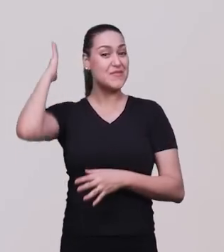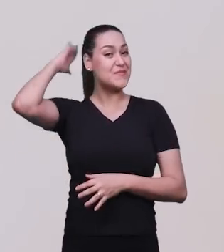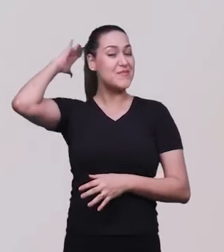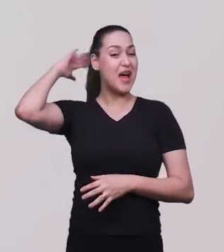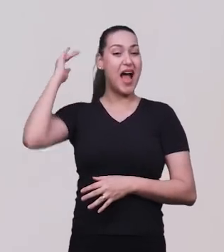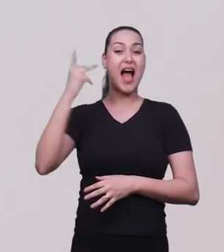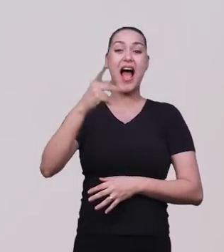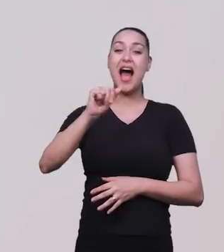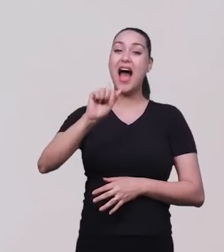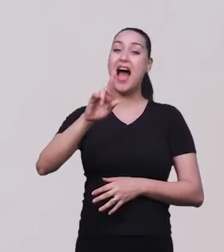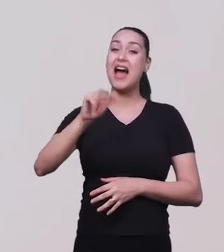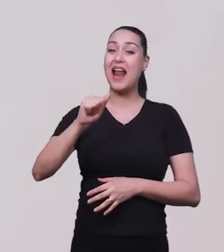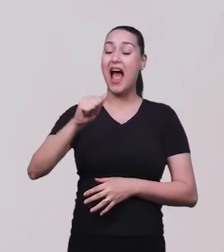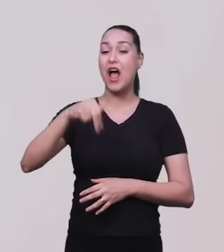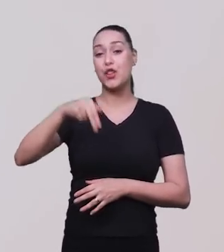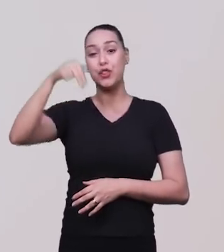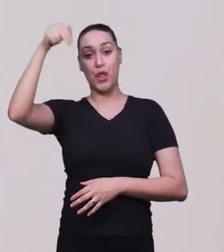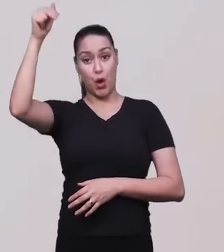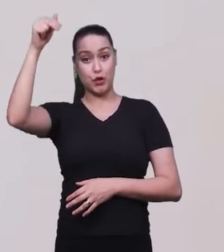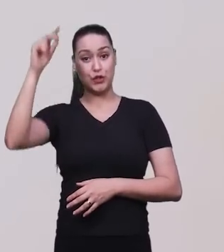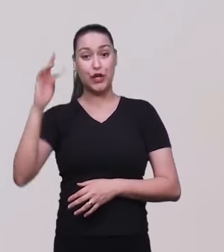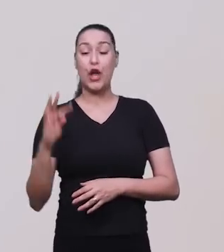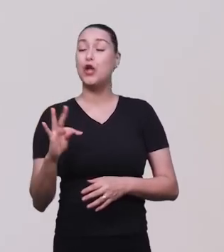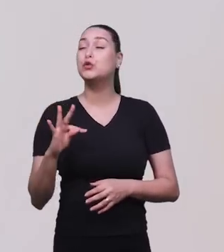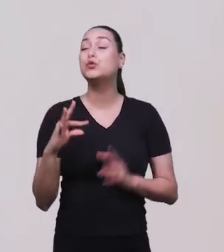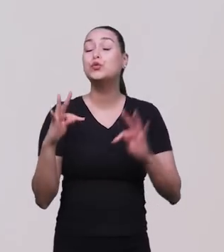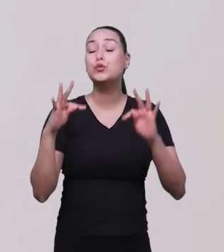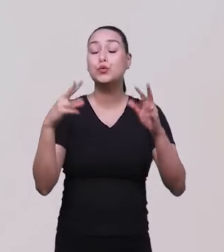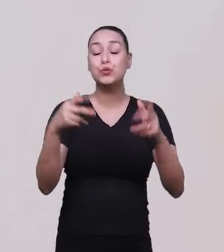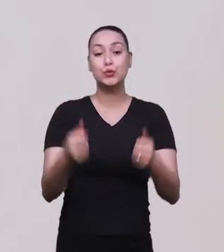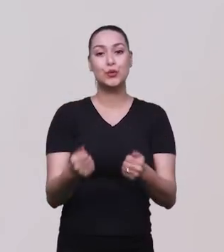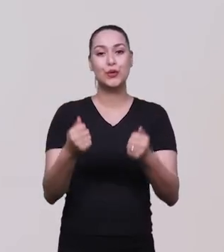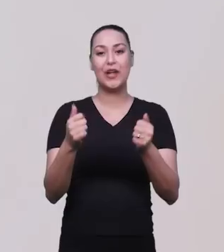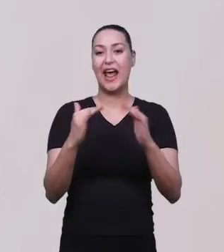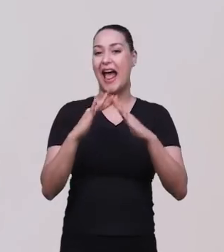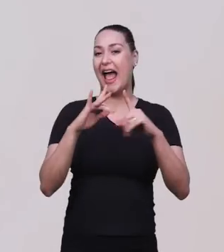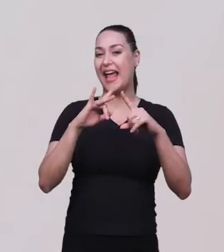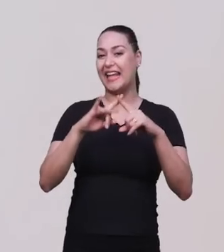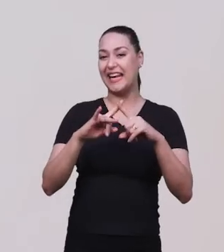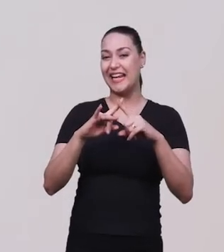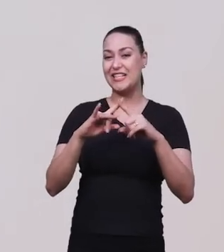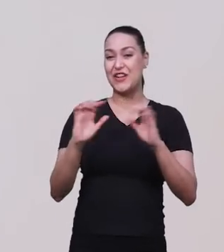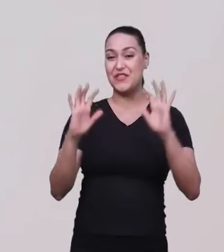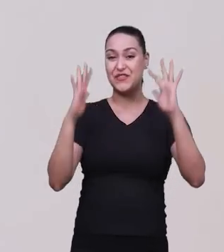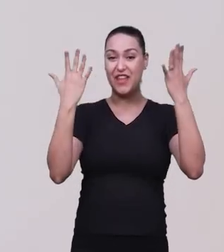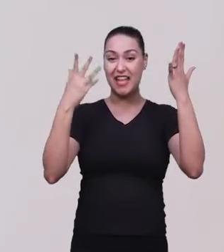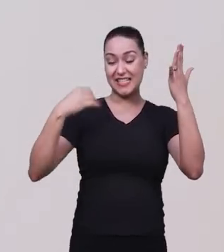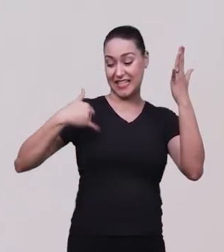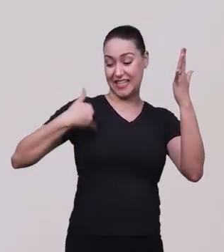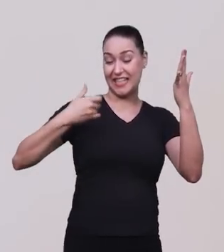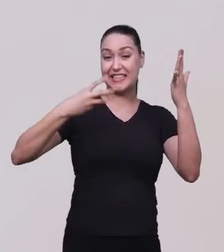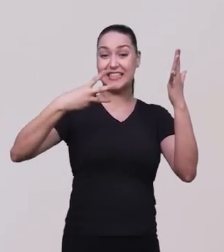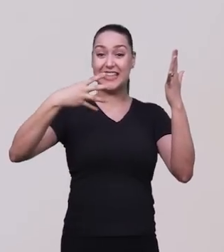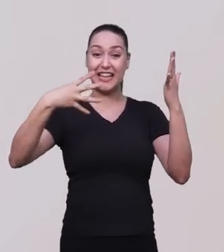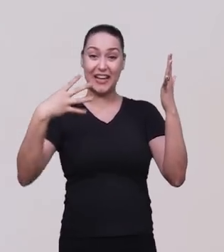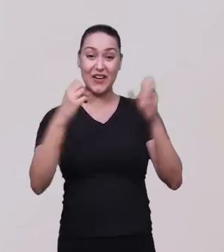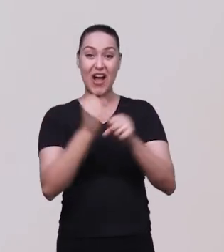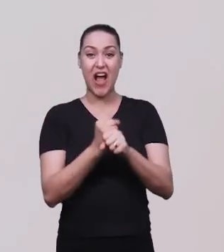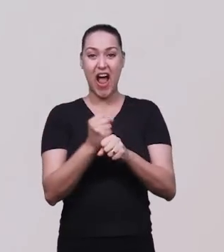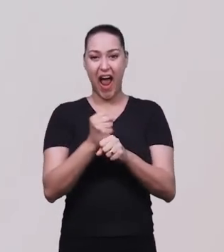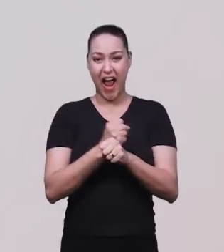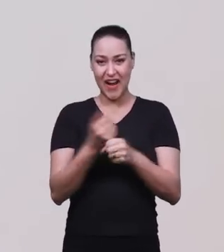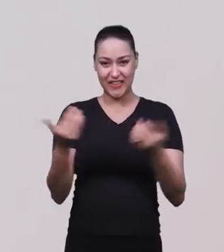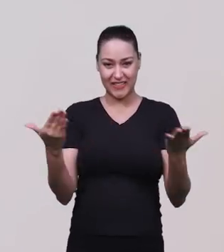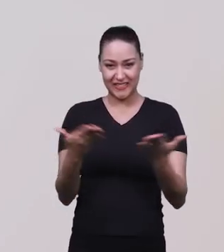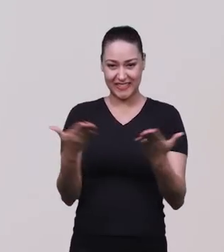Norte, onde o pastor Anilson vai nos contar tudo sobre a festa de 34 anos da Igreja Mãe do Rio. E foi uma bênção. Quer saber